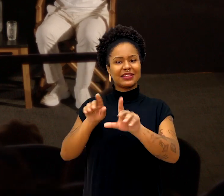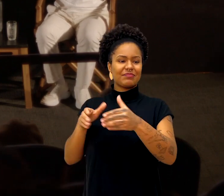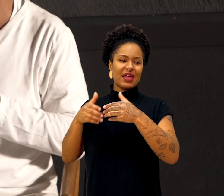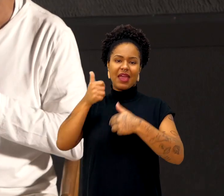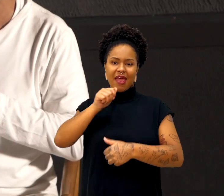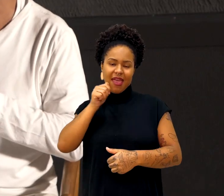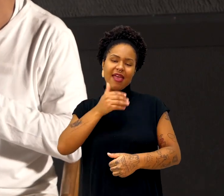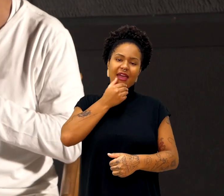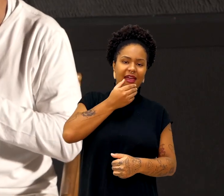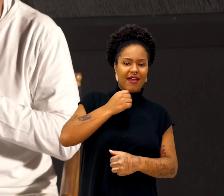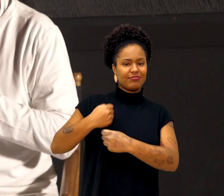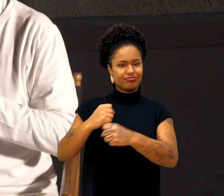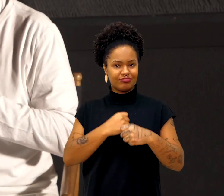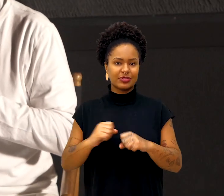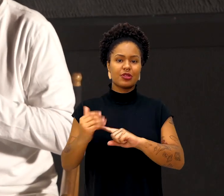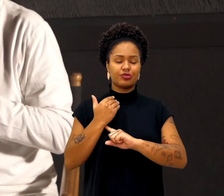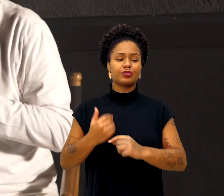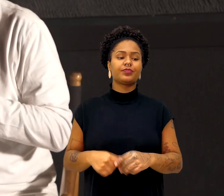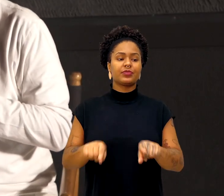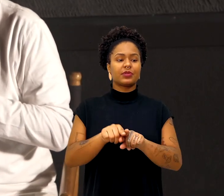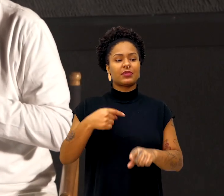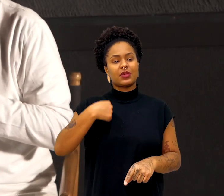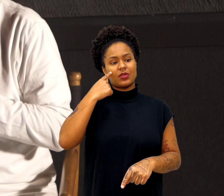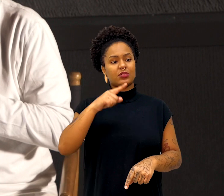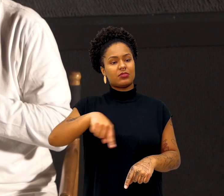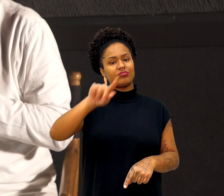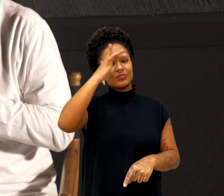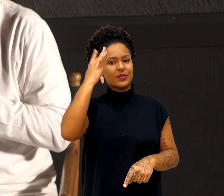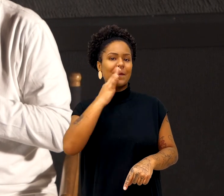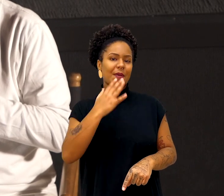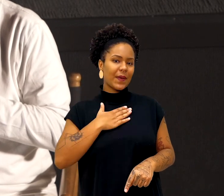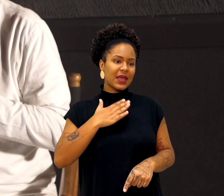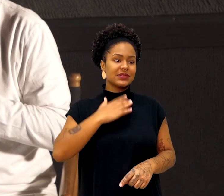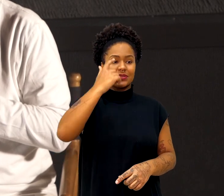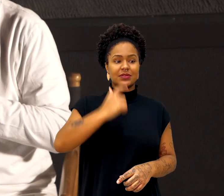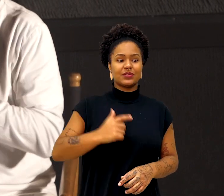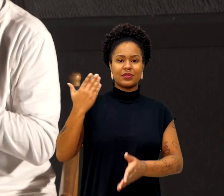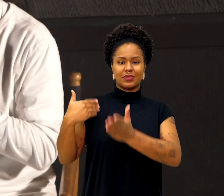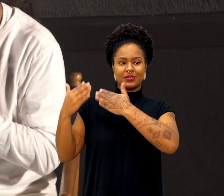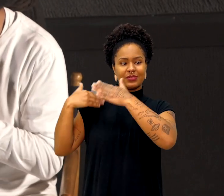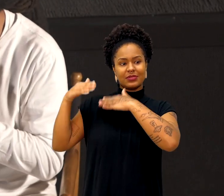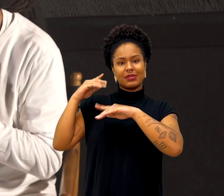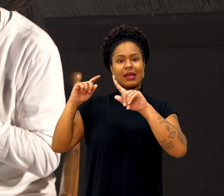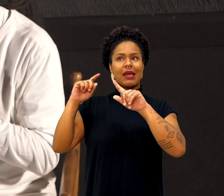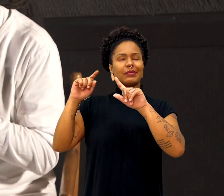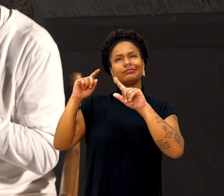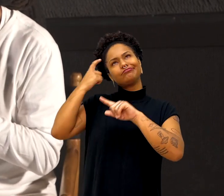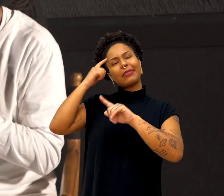a elas. E, como sempre, quem conhece, eu sou do tempo das